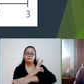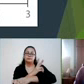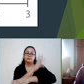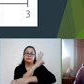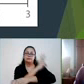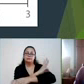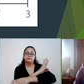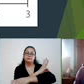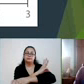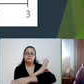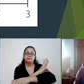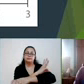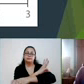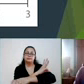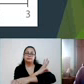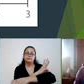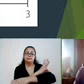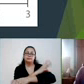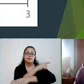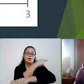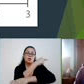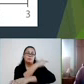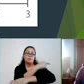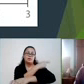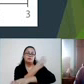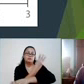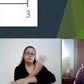2, 3. Está aqui o menos